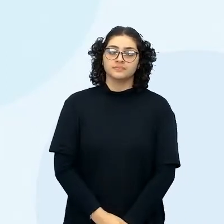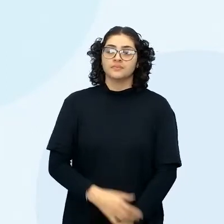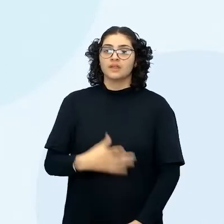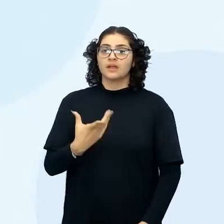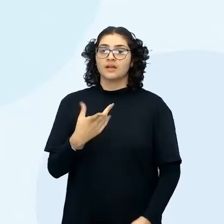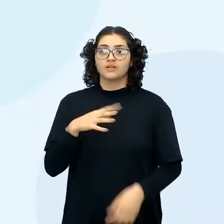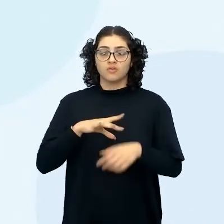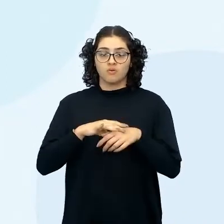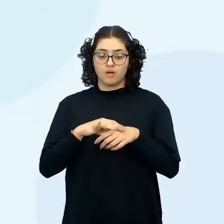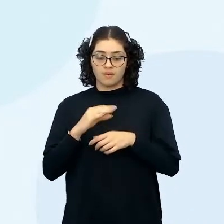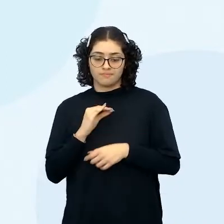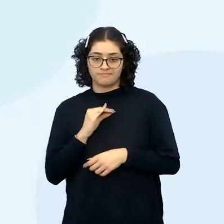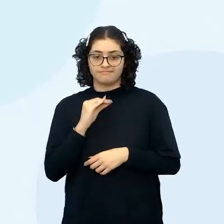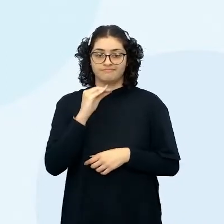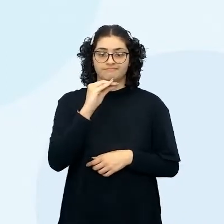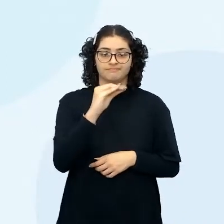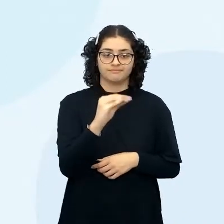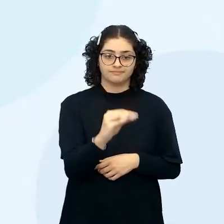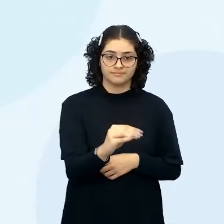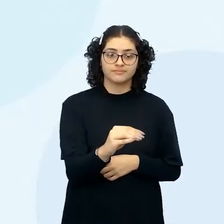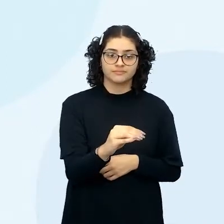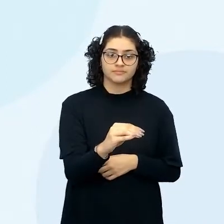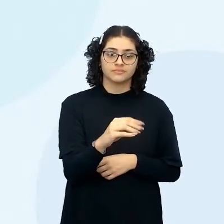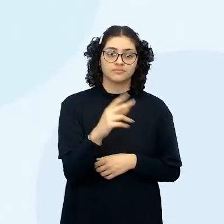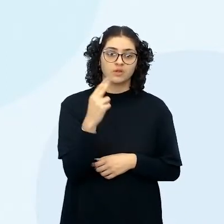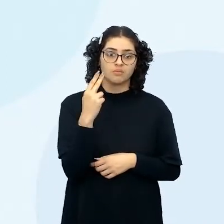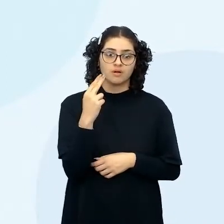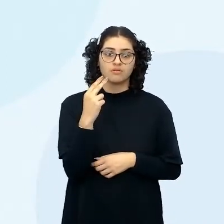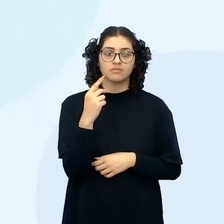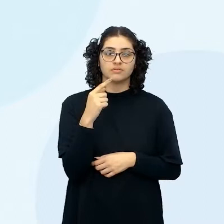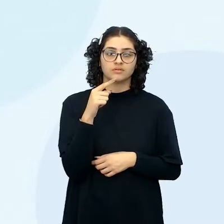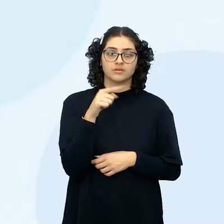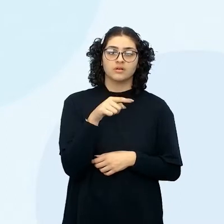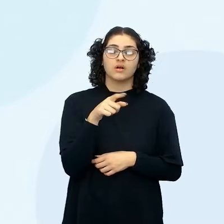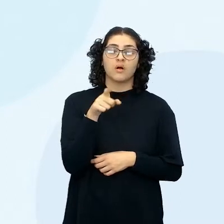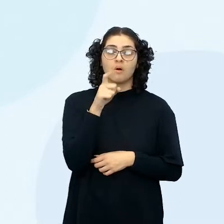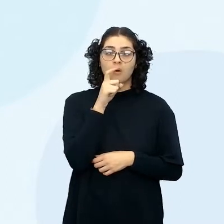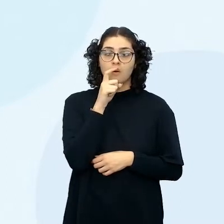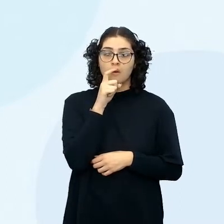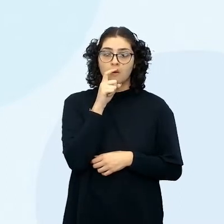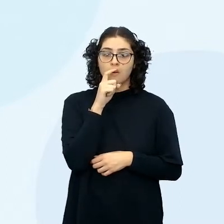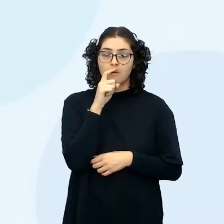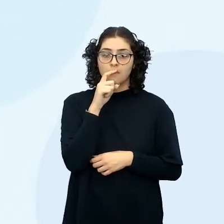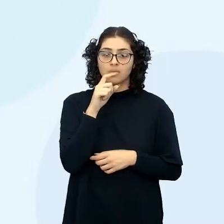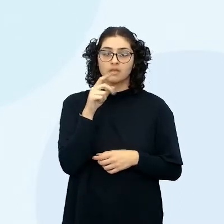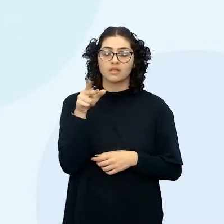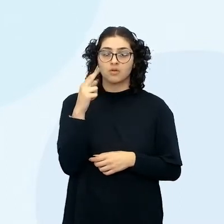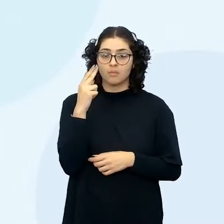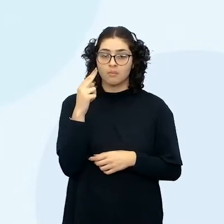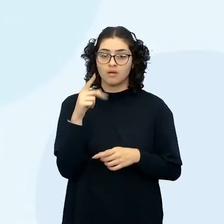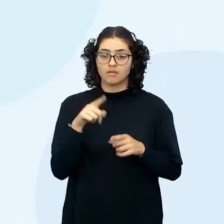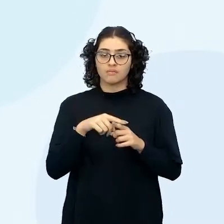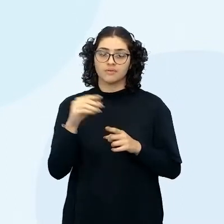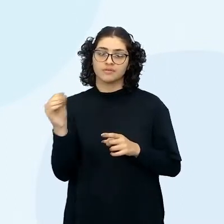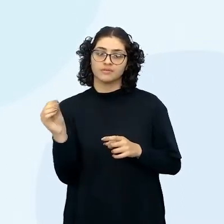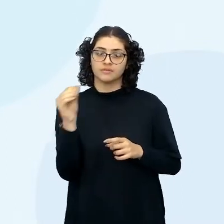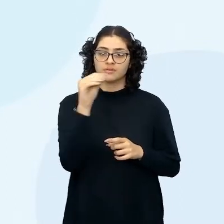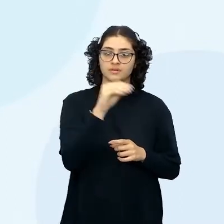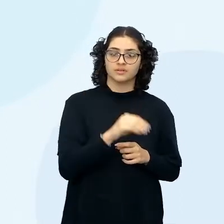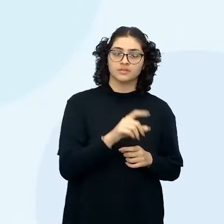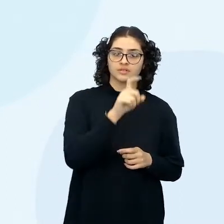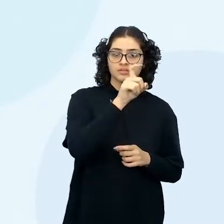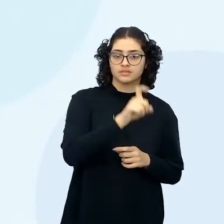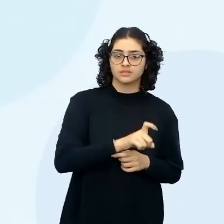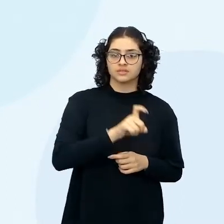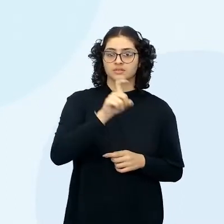transferir, né, o seu cromossomo X normal, e esse homem normal também transfere o outro cromossomo X que